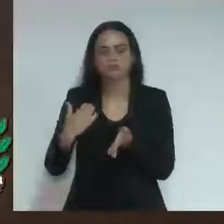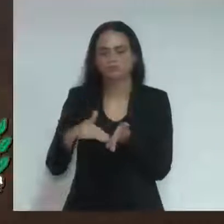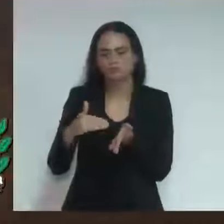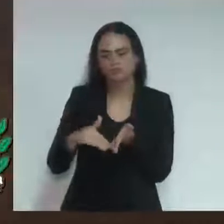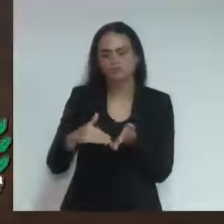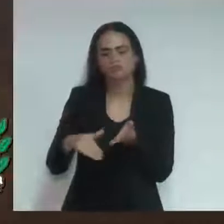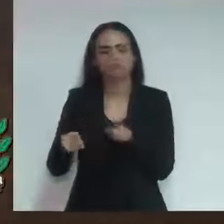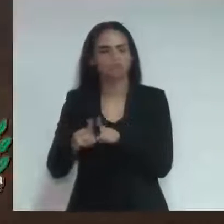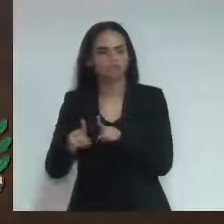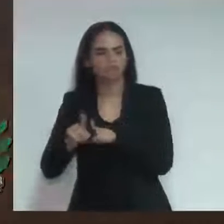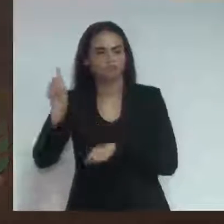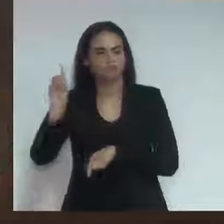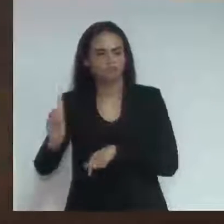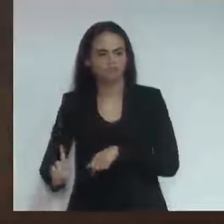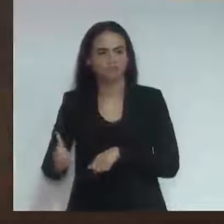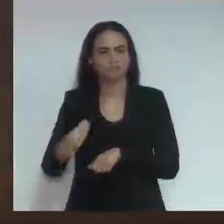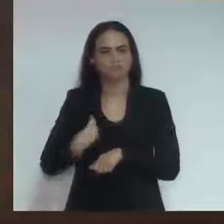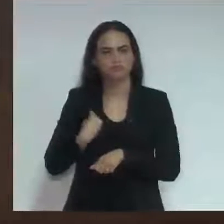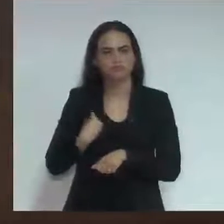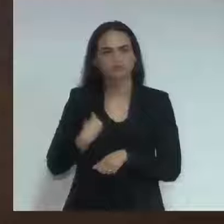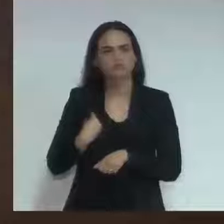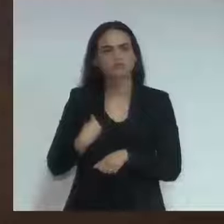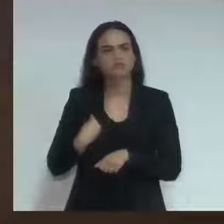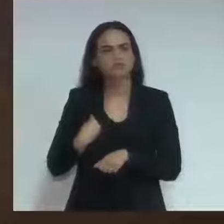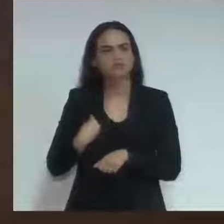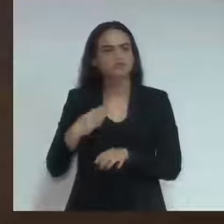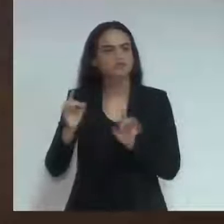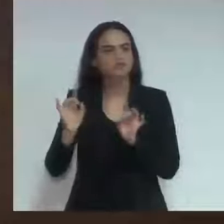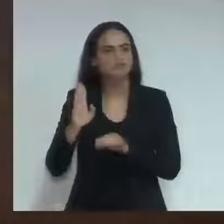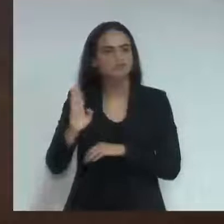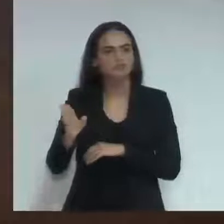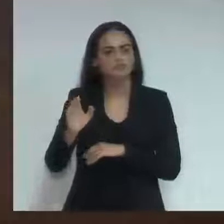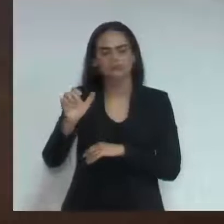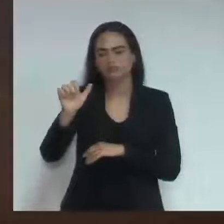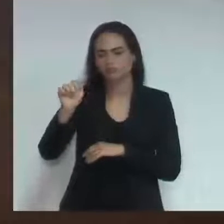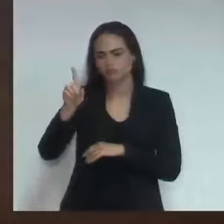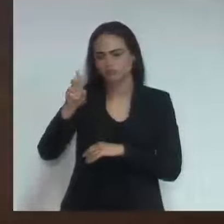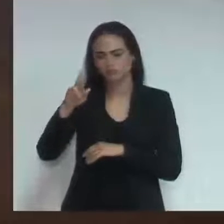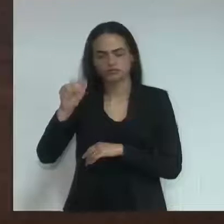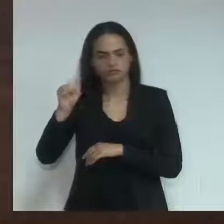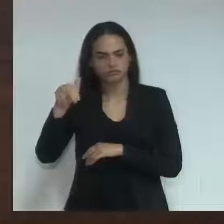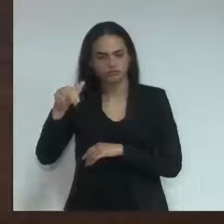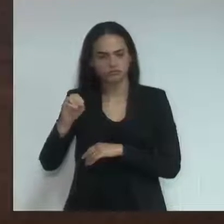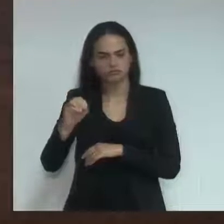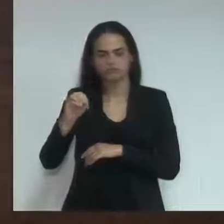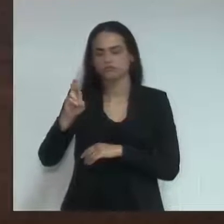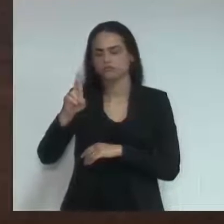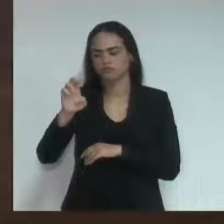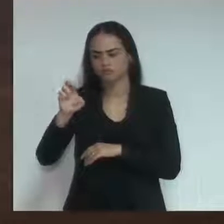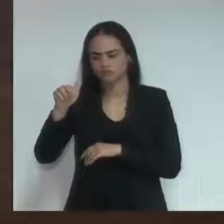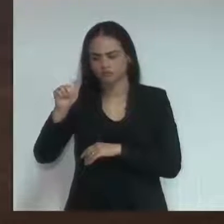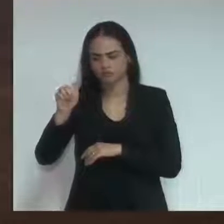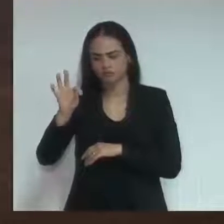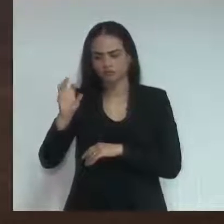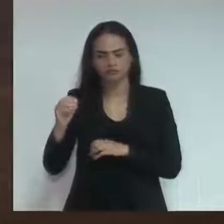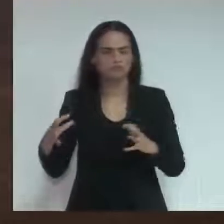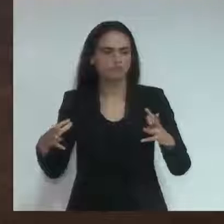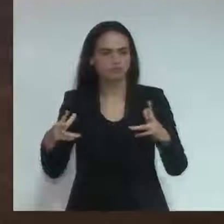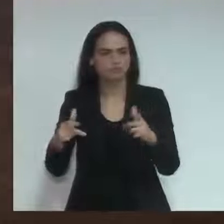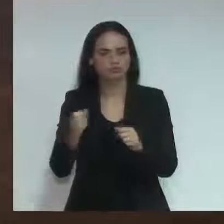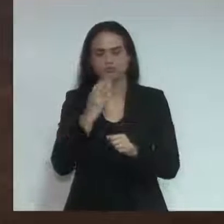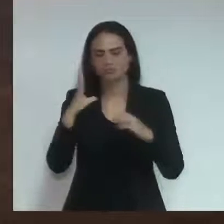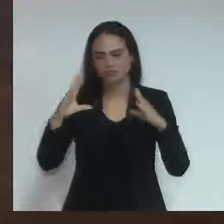diretores, respectivamente Adrianinho e o amigo Renato. Enfim, boa noite a todos, inclusive